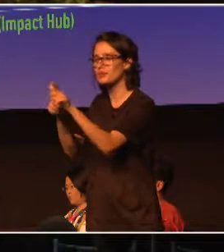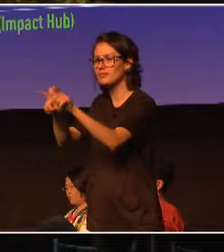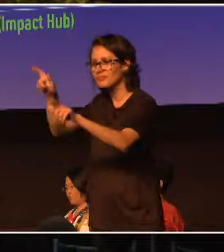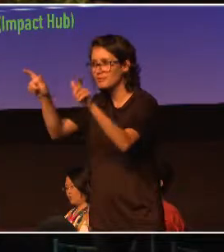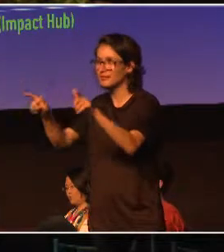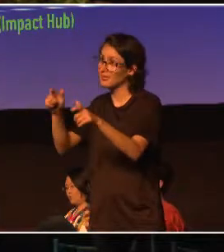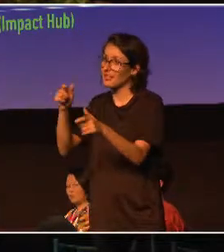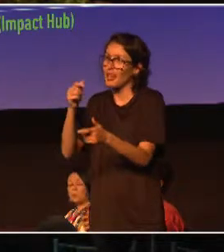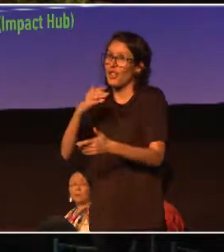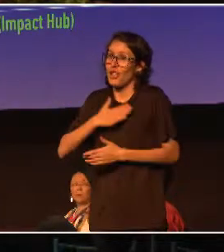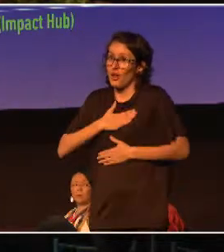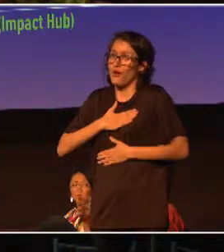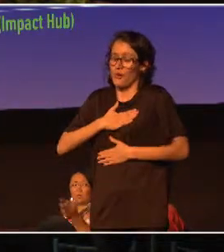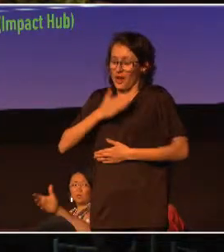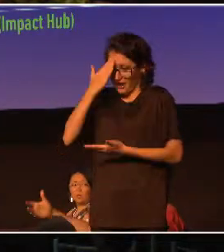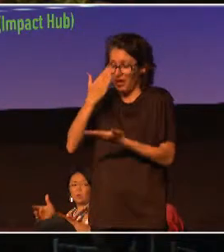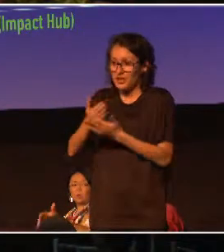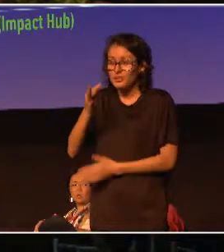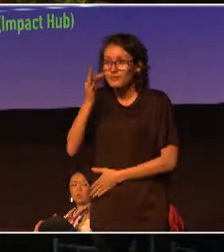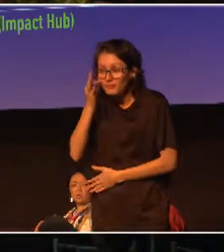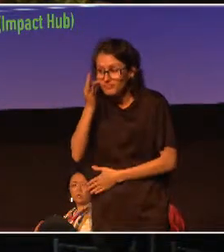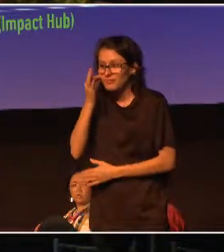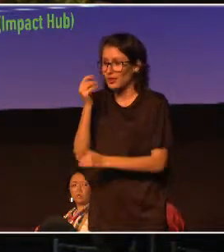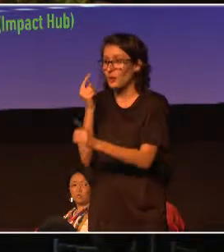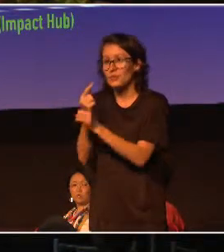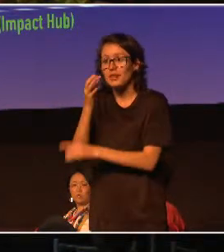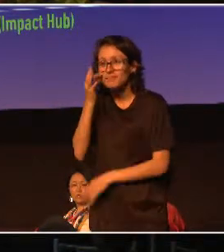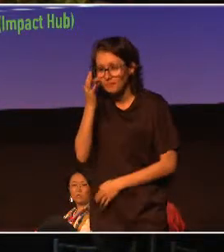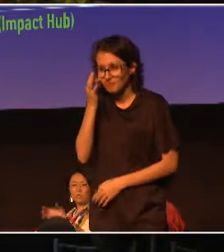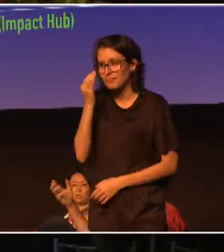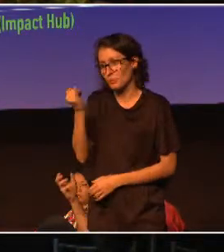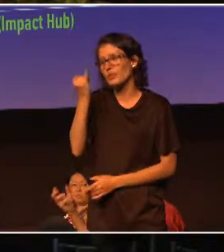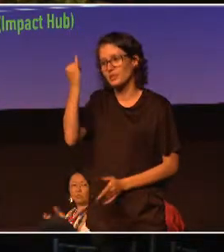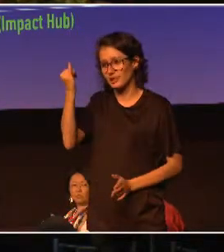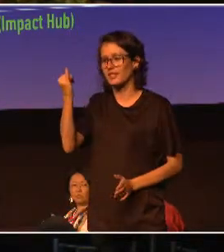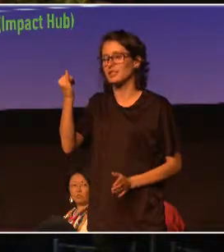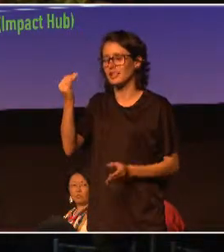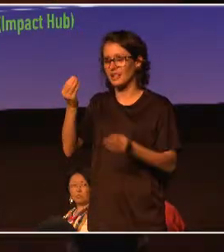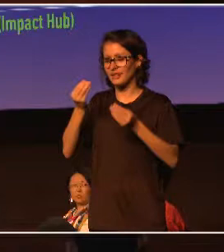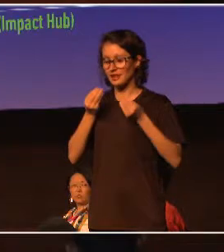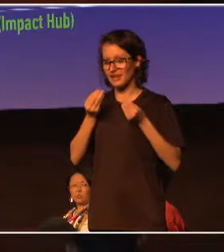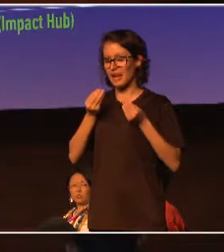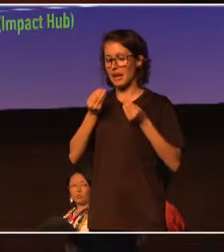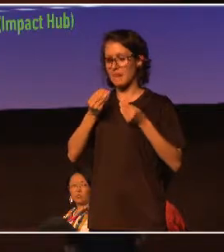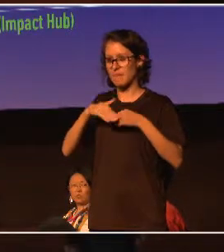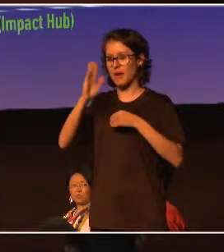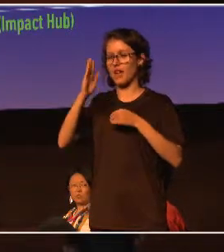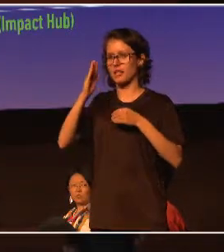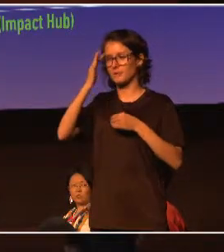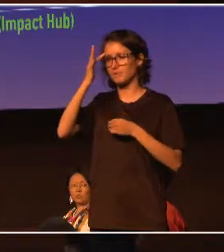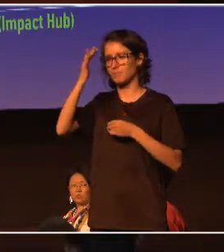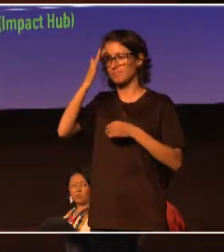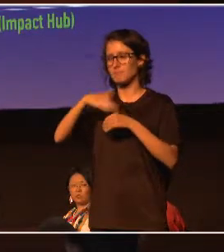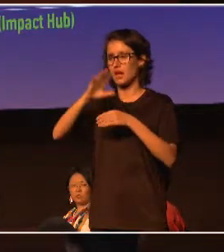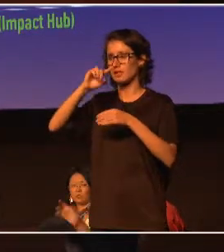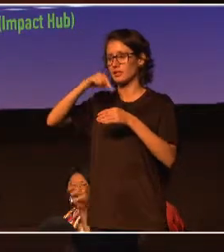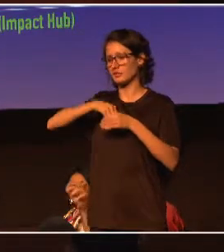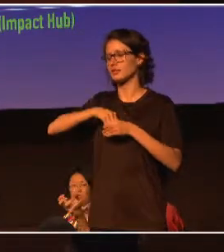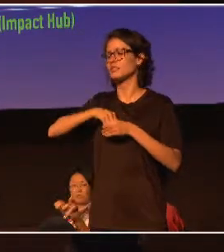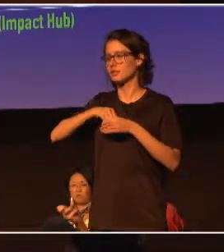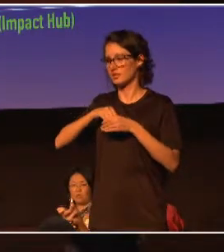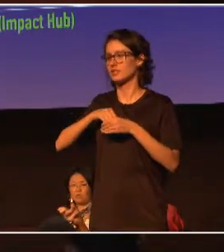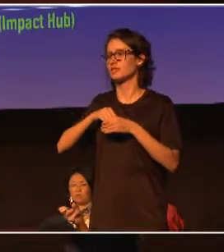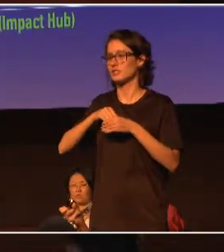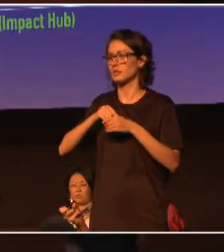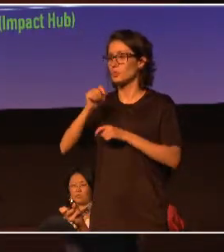eu ainda acredito que fisicamente é importante em alguns momentos, ele traz um nível de profundidade importante,